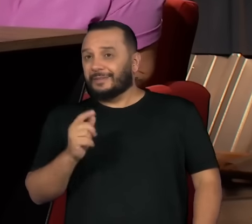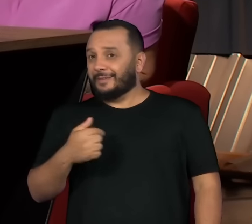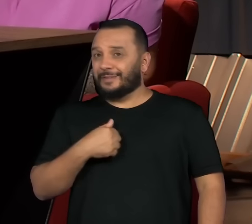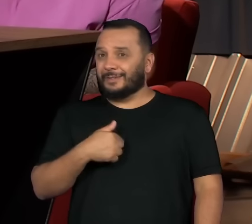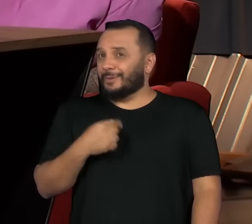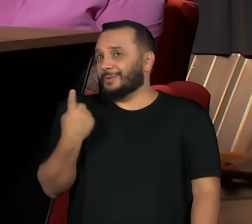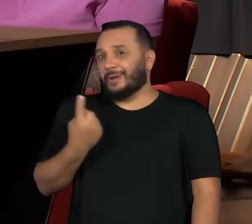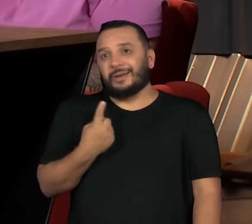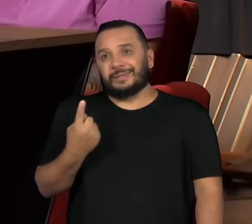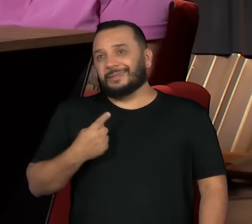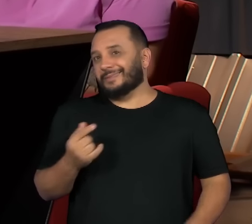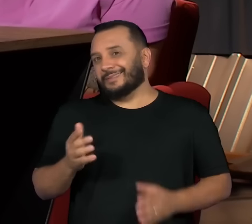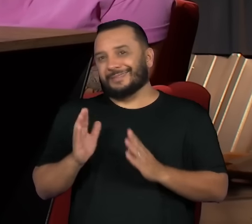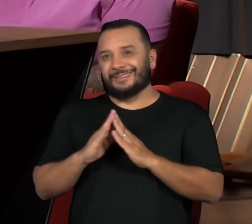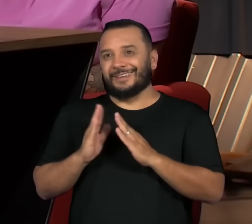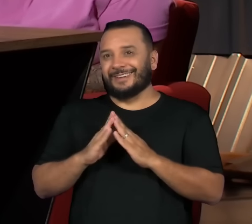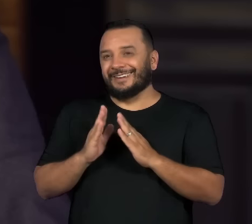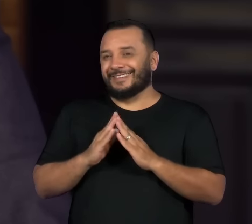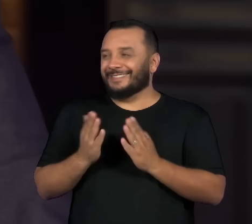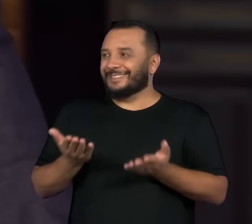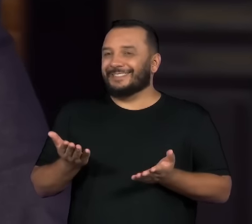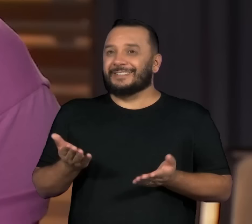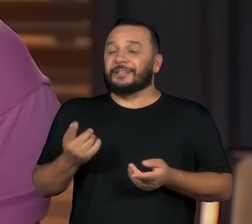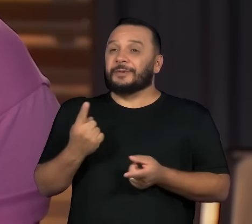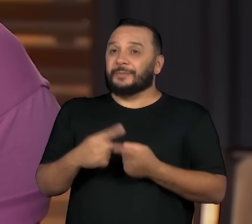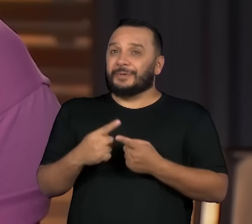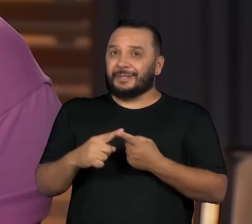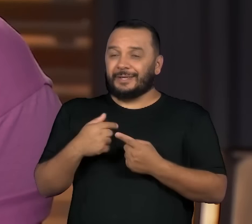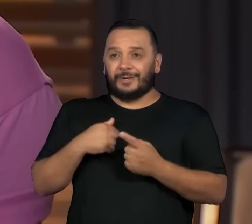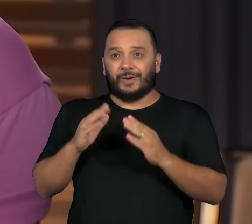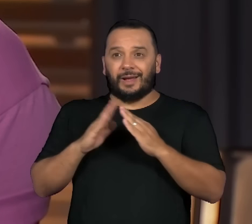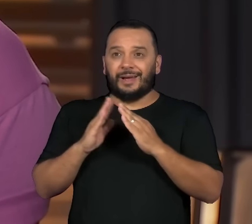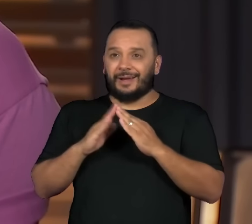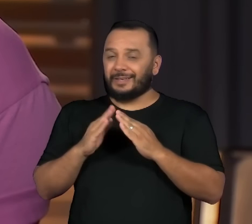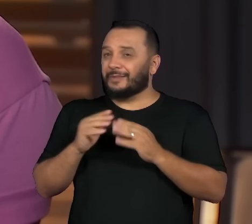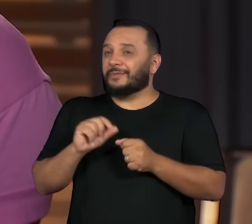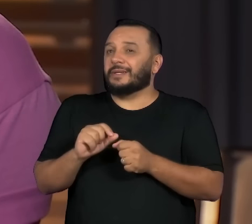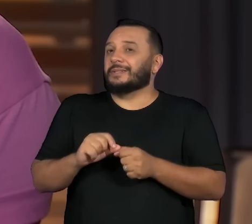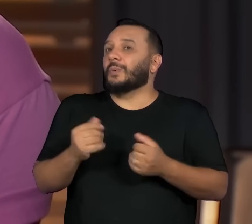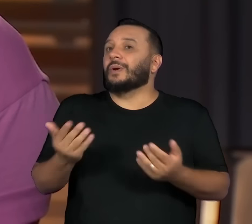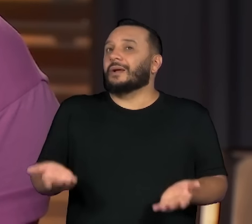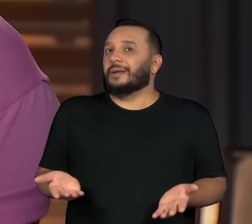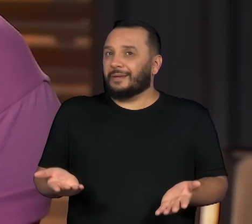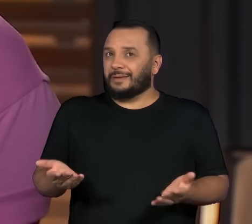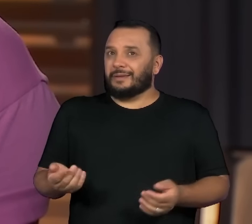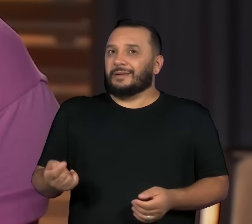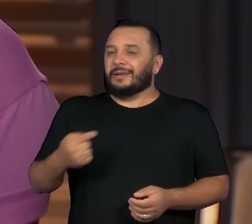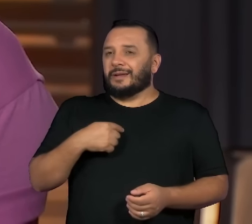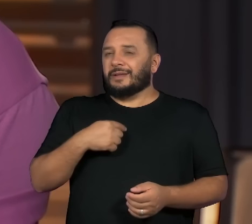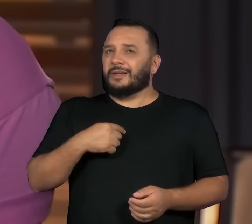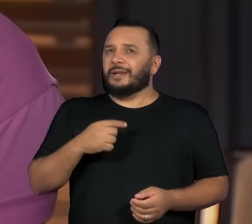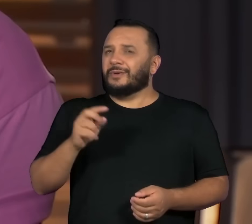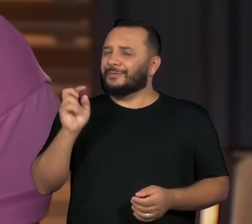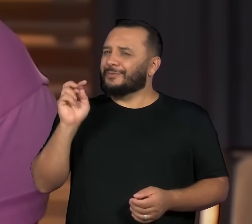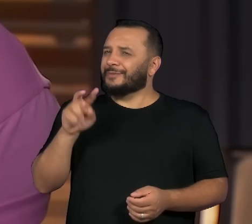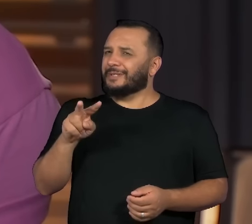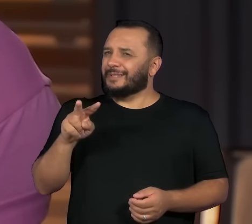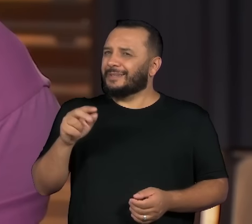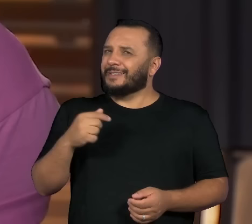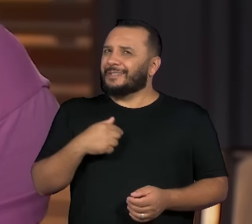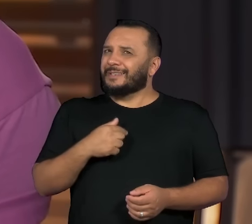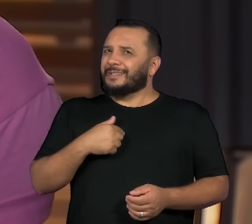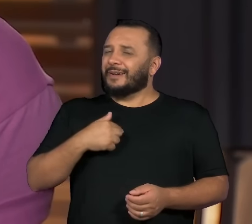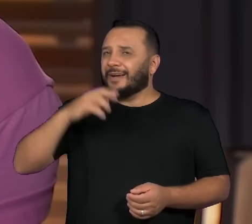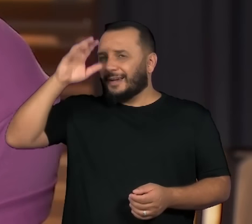né? Do isolamento. Pessoa sozinha, trancada em casa, não tinha o que fazer. Aí eu olhei assim, eu fiz... Eu